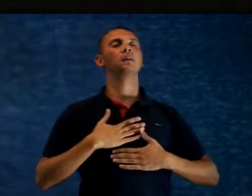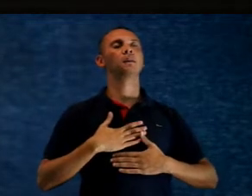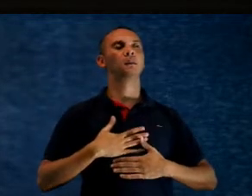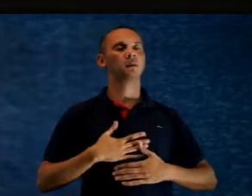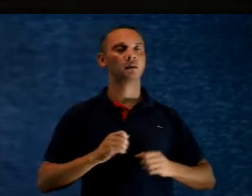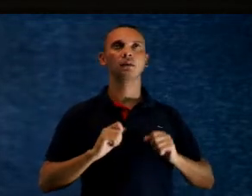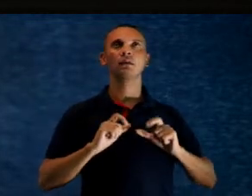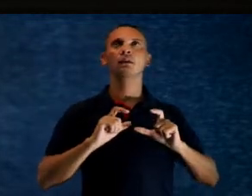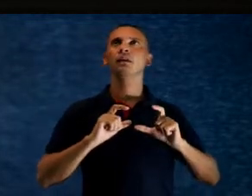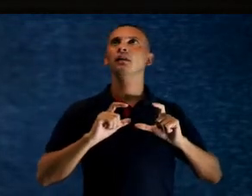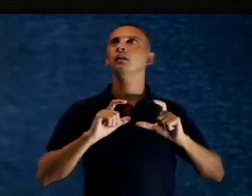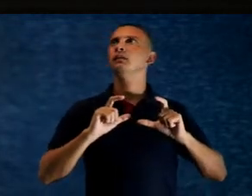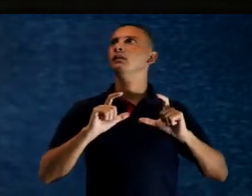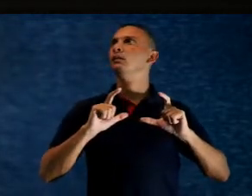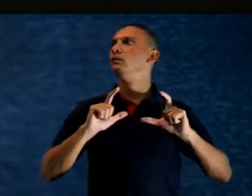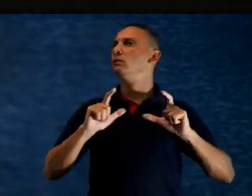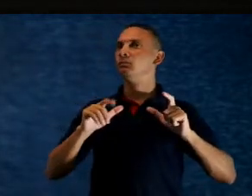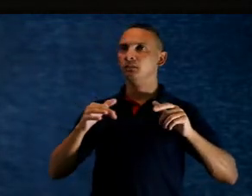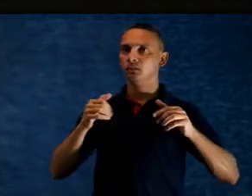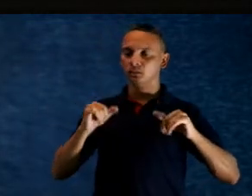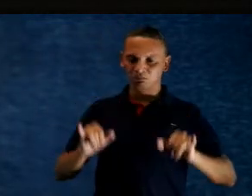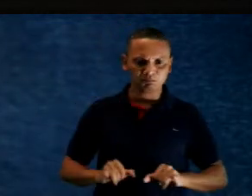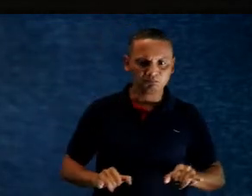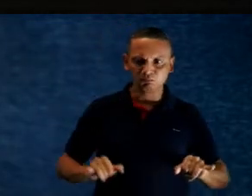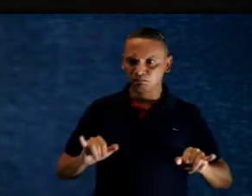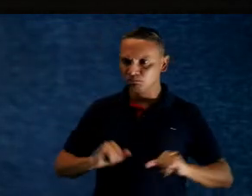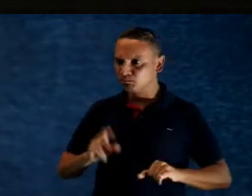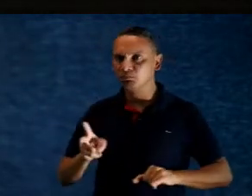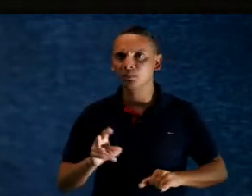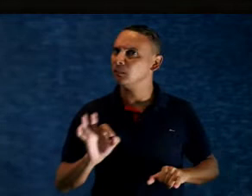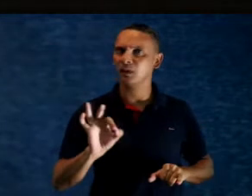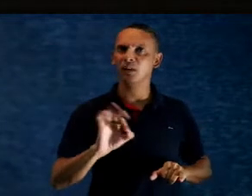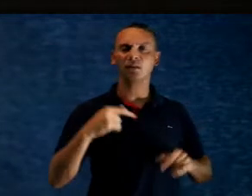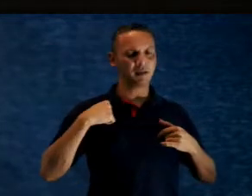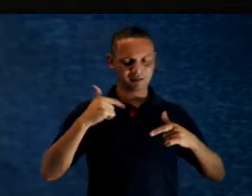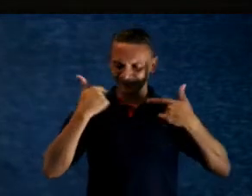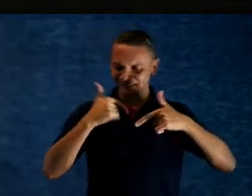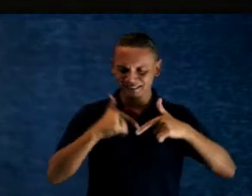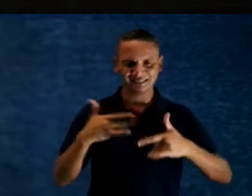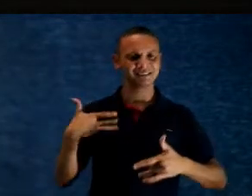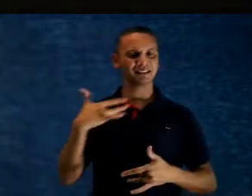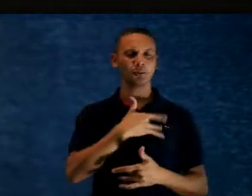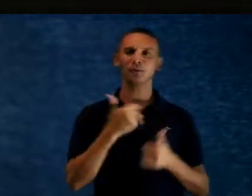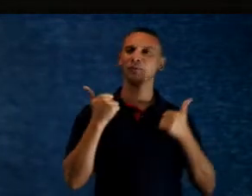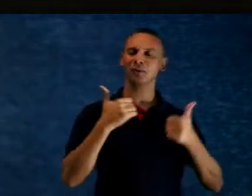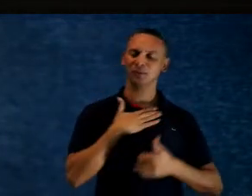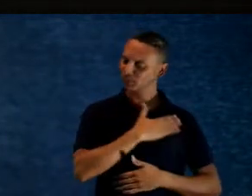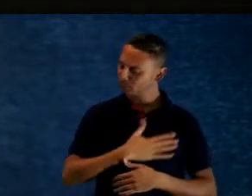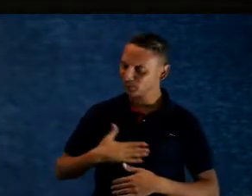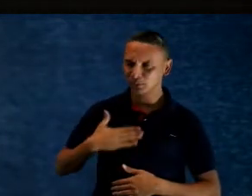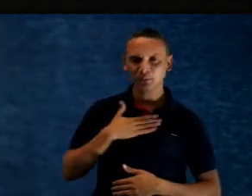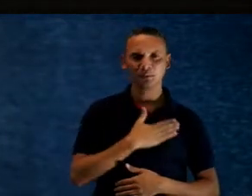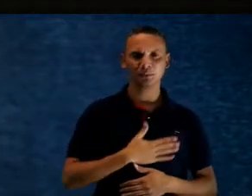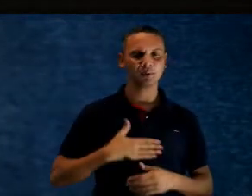circundam. A angústia é minha inimiga e só prezo os muito amigos. Tenho certeza de que ela continua a